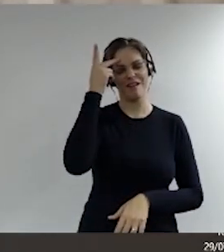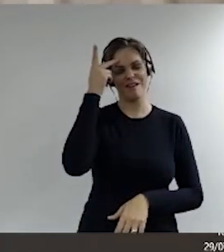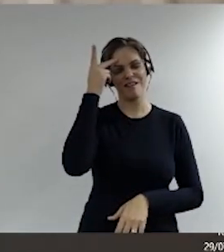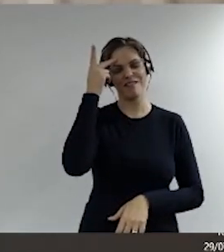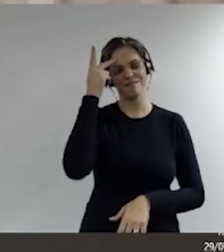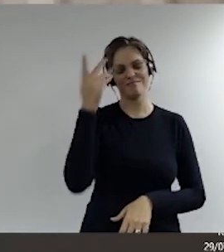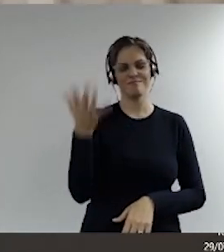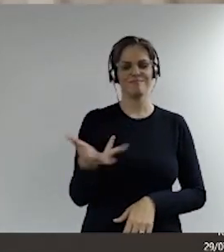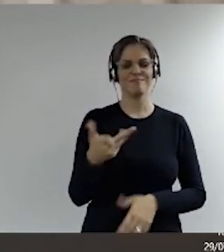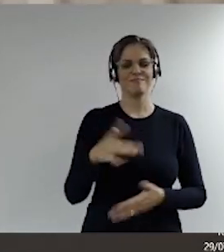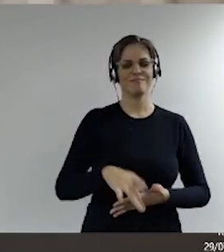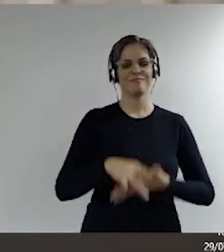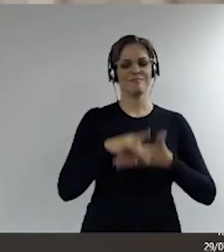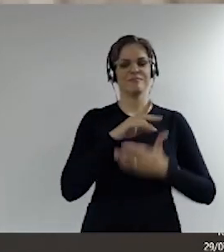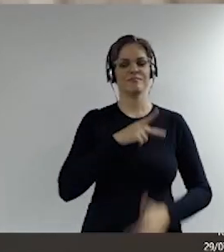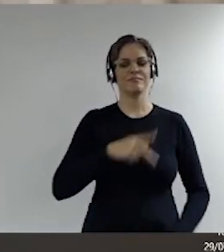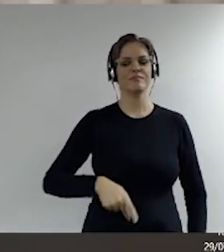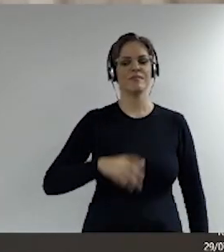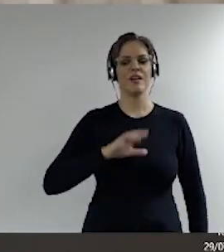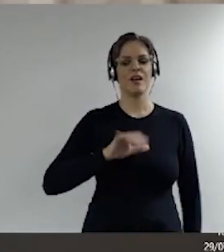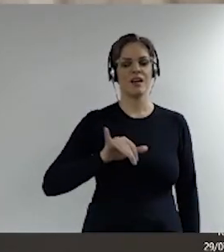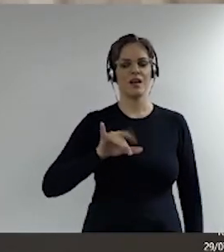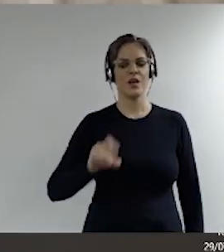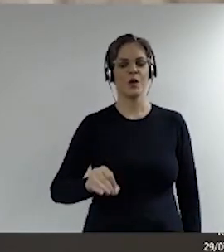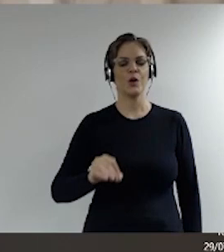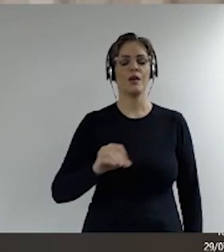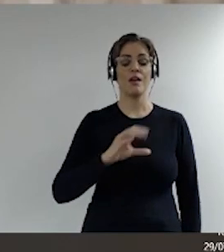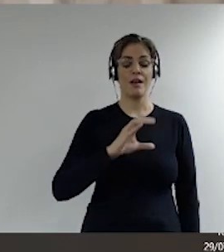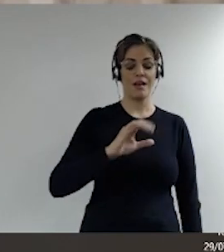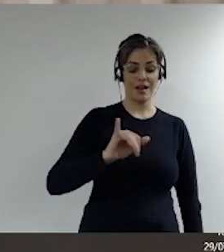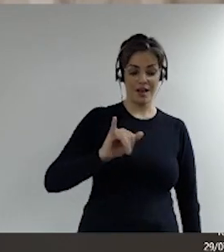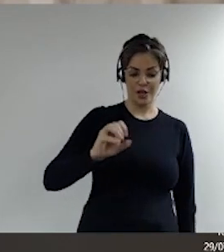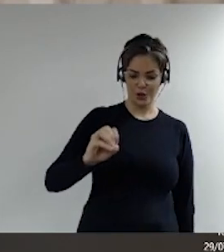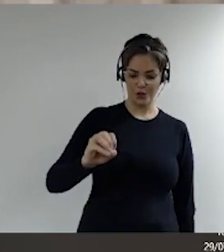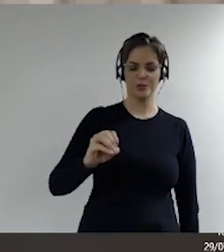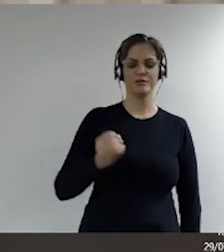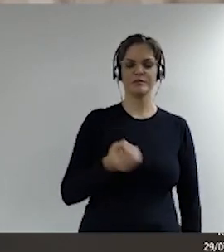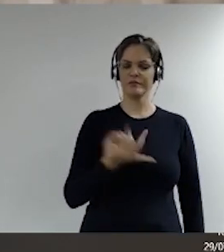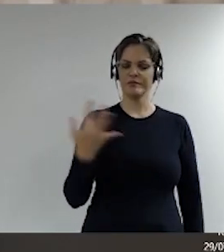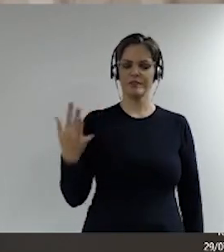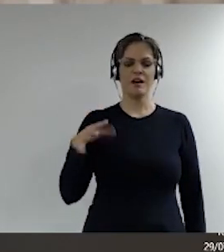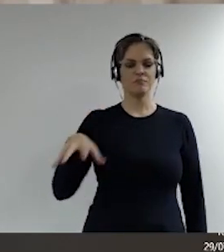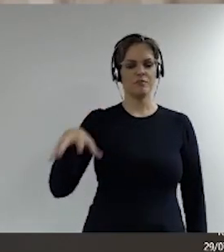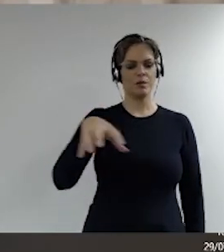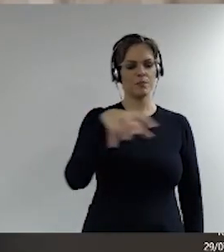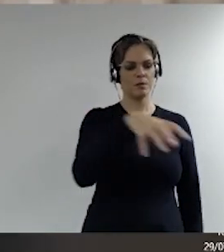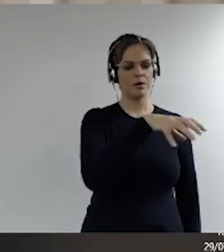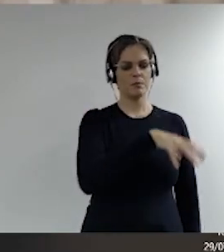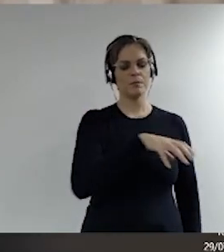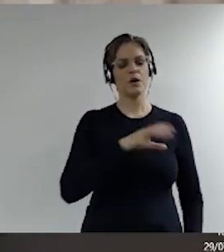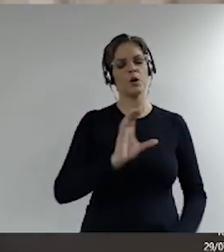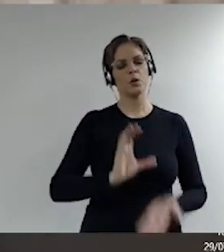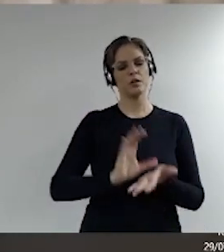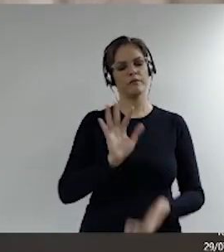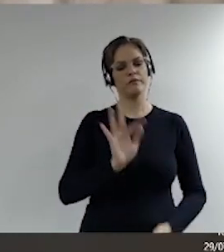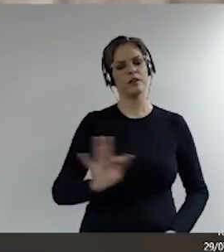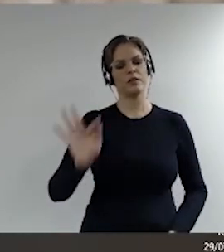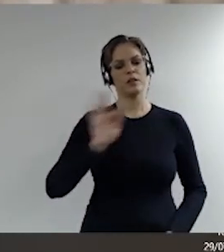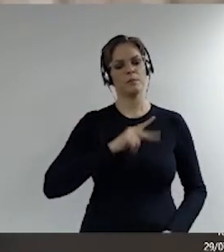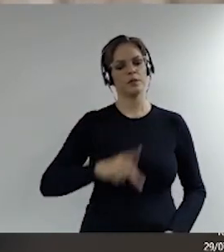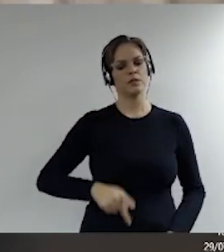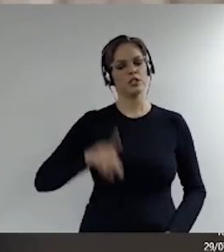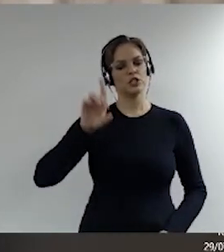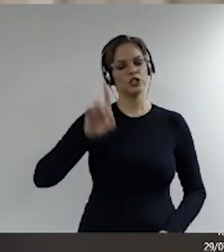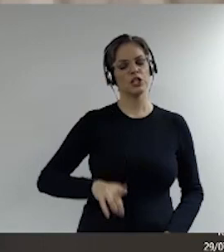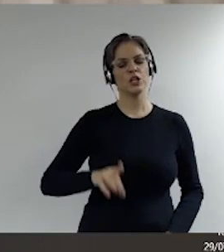desse grande líder que é o nosso presidente Caio Augusto Silva dos Santos e todos os nossos conselheiros seccionais, conselheiros federais, os presidentes e